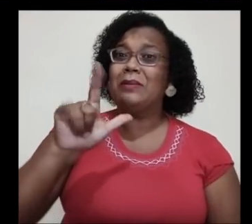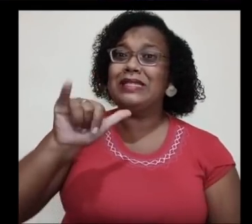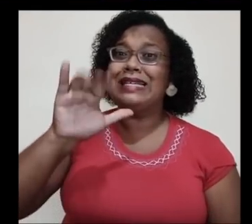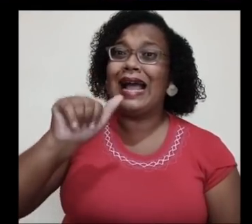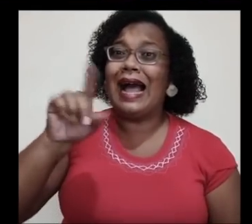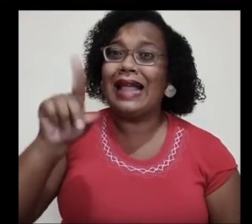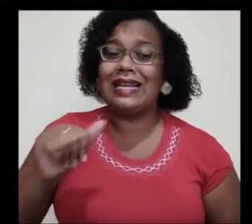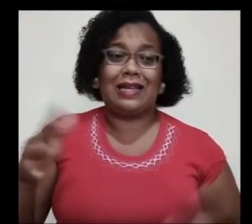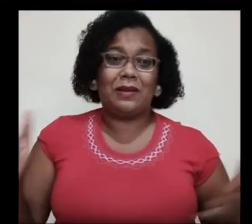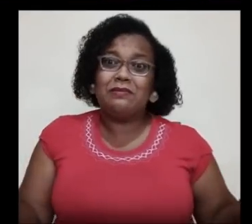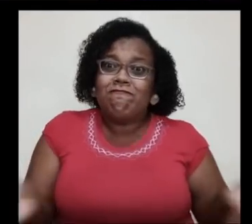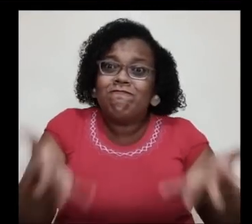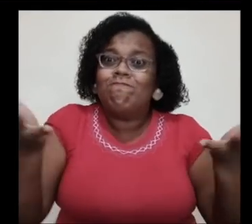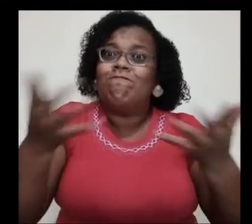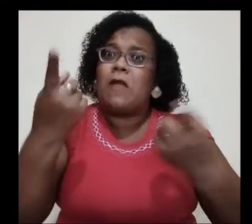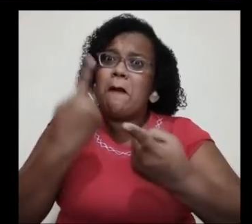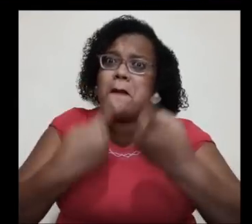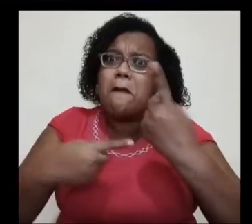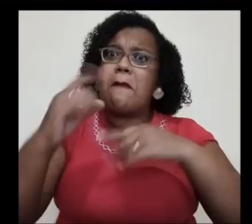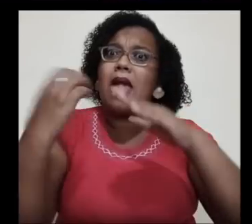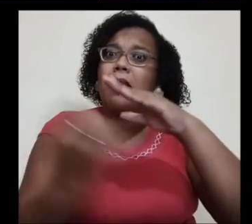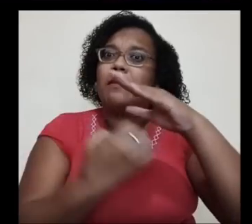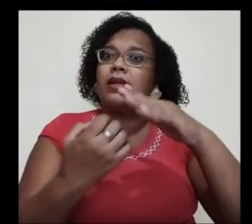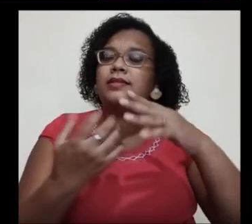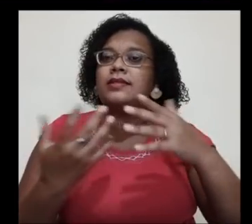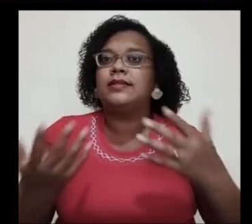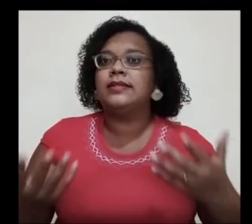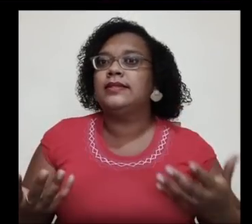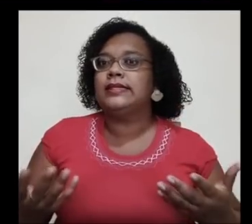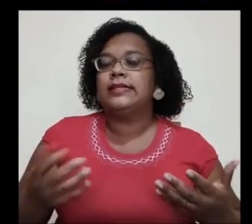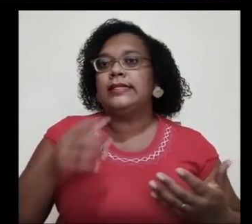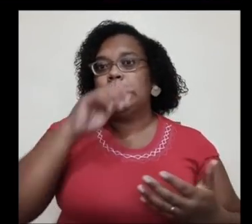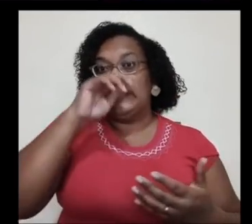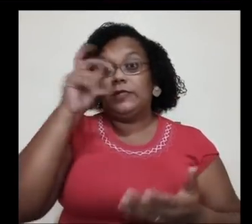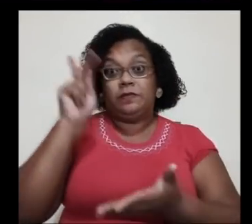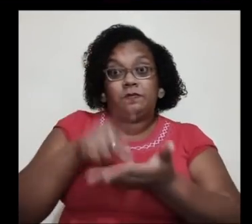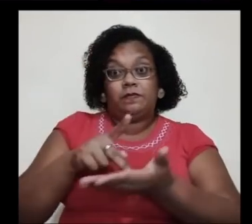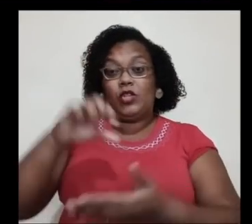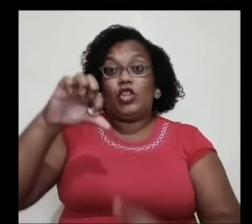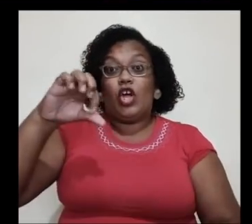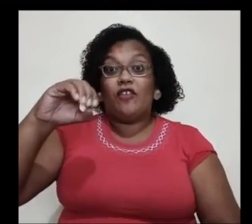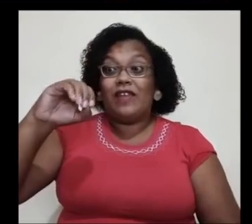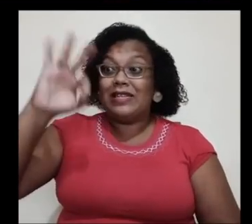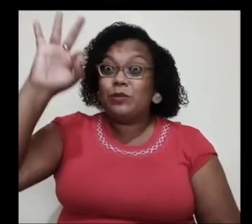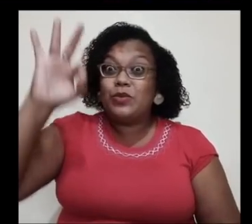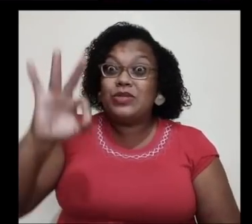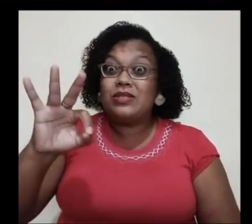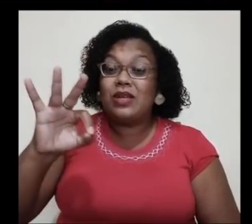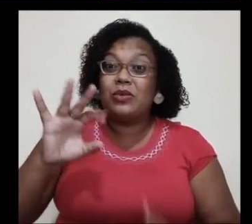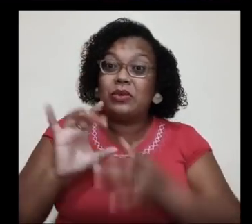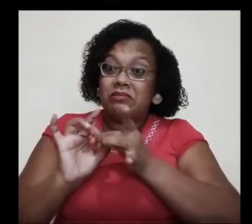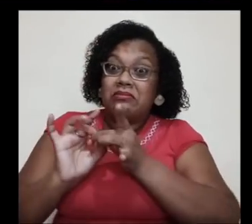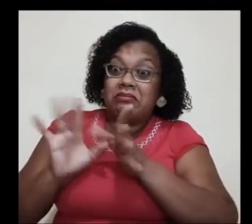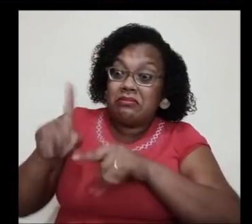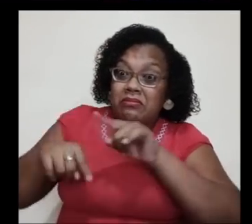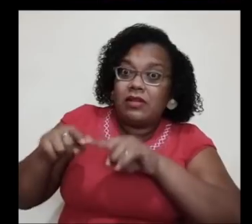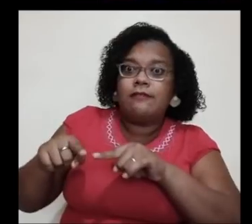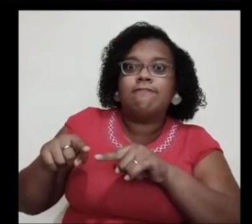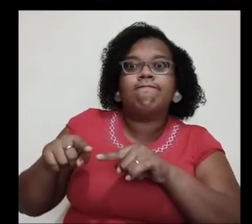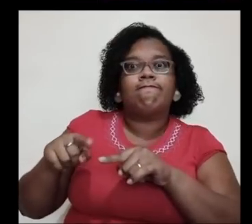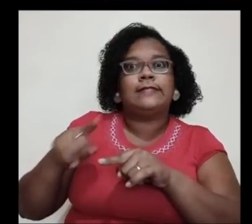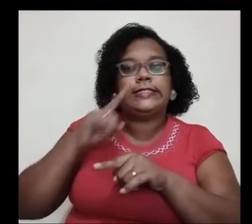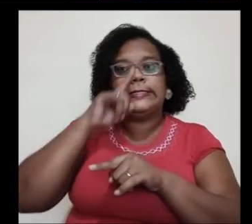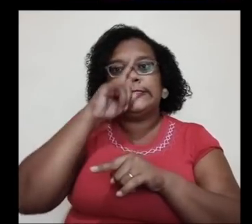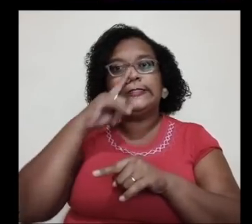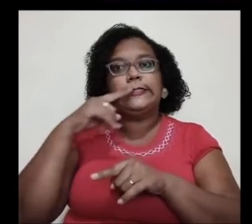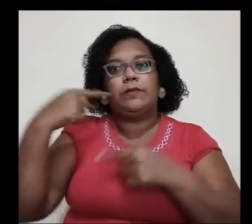esteja disponível é uma questão crítica para a ciência brasileira. Nós estamos fazendo um esforço muito grande para romper isso, para acabar